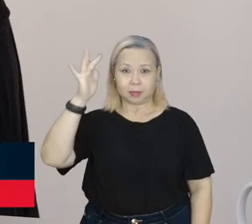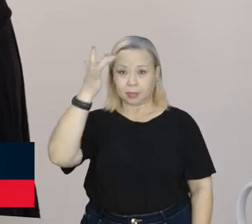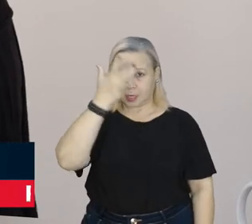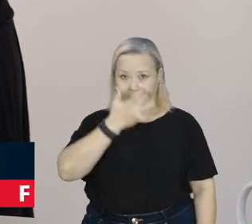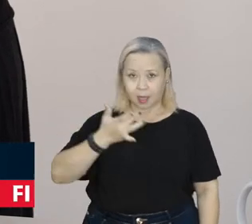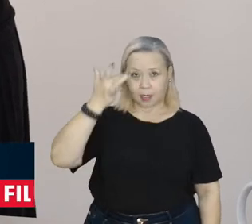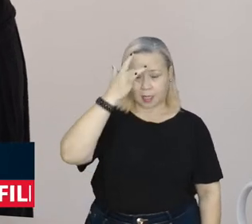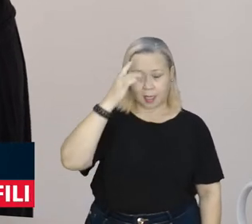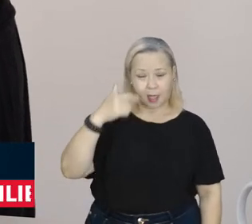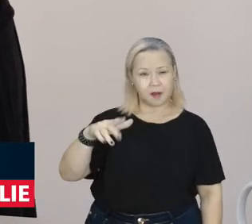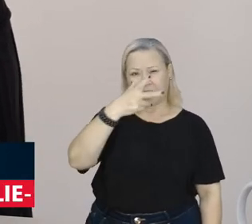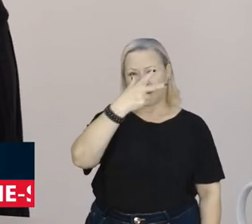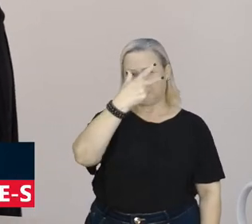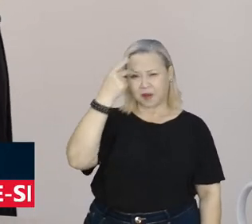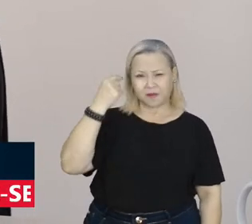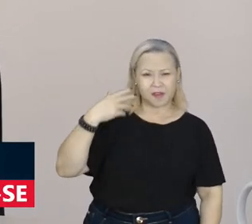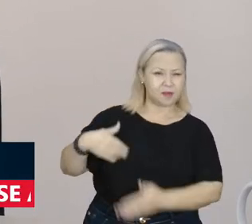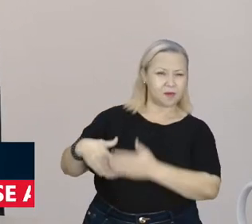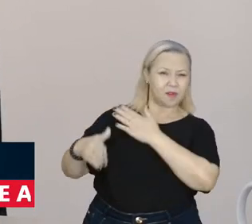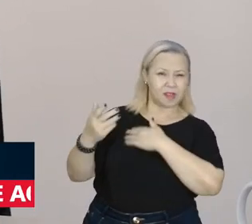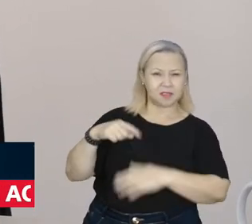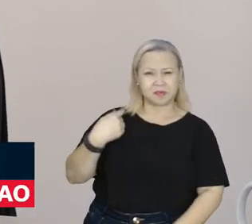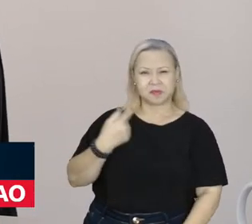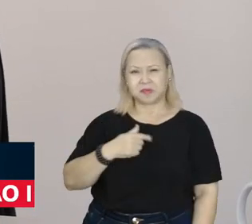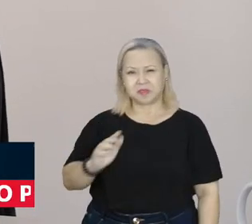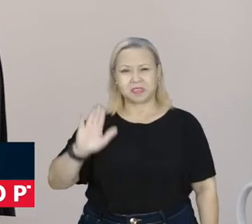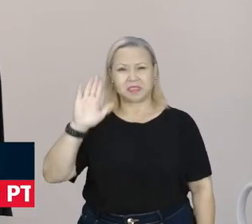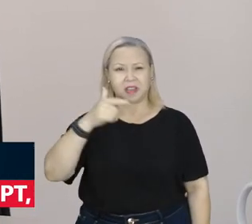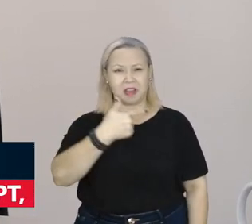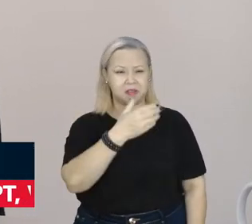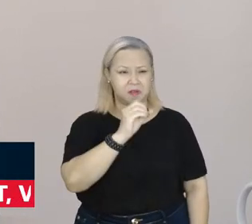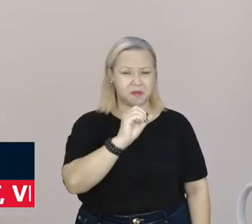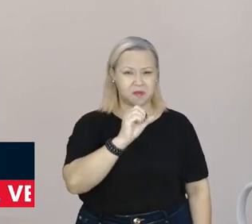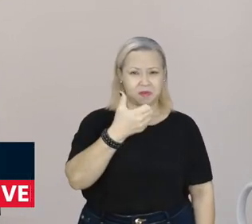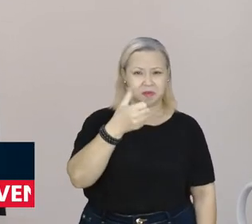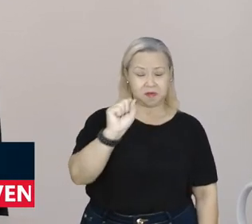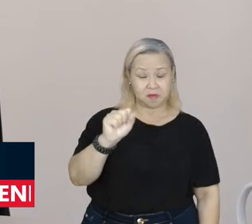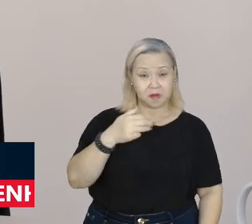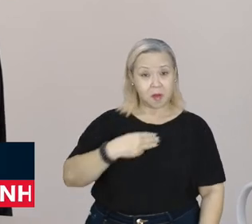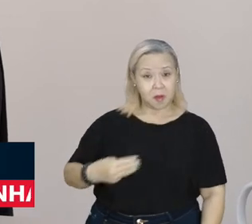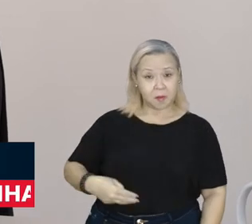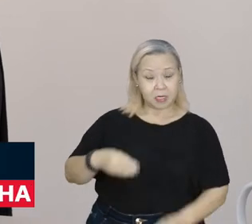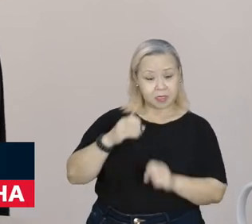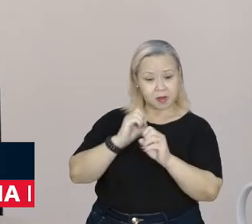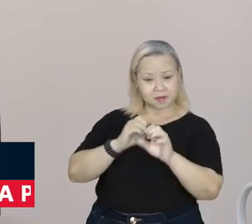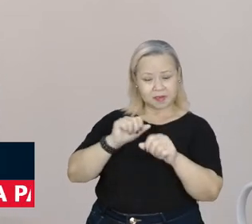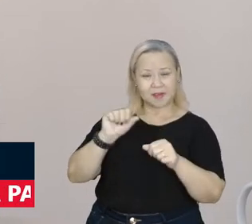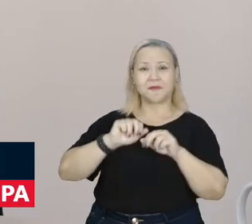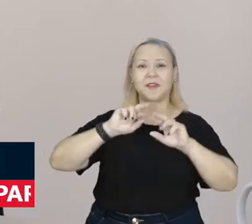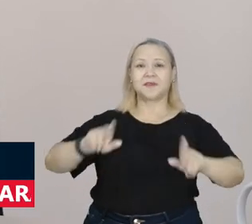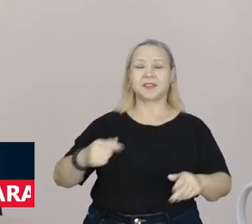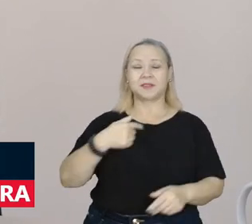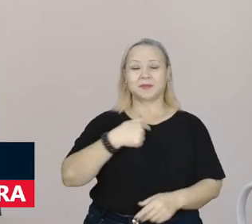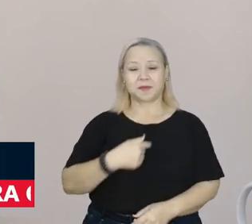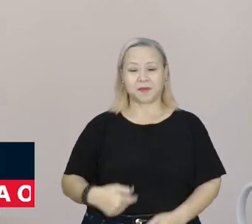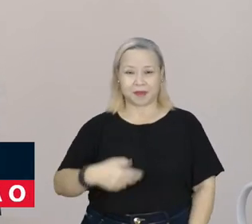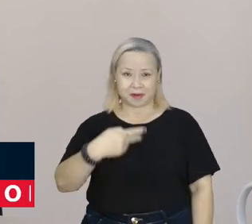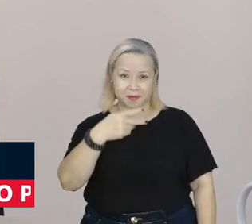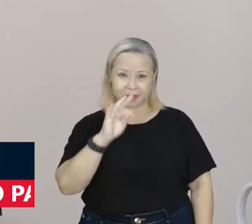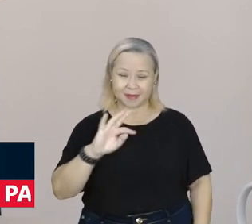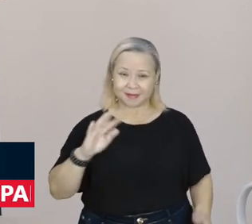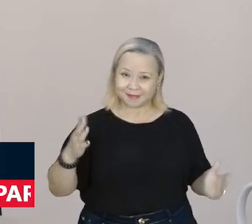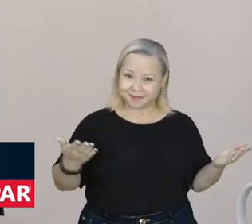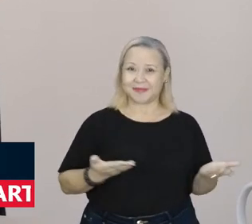foi prefeito, que foi nosso candidato em 2018, ministro da Educação, que fez diferença nos governos do PT e